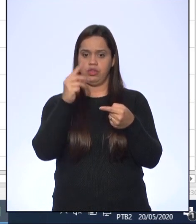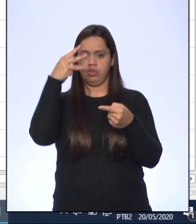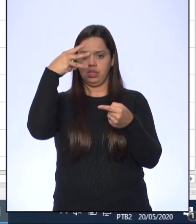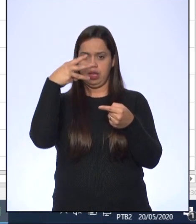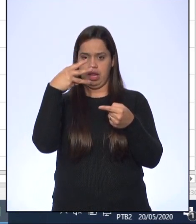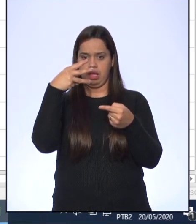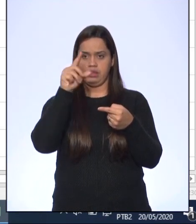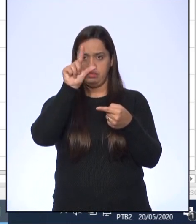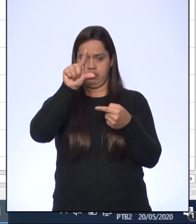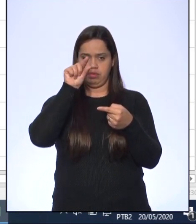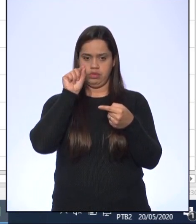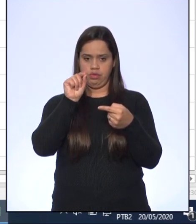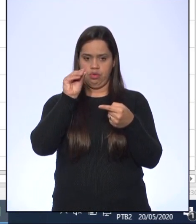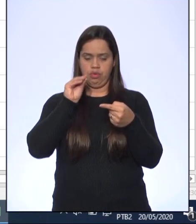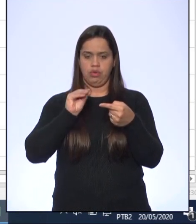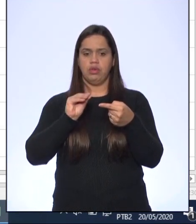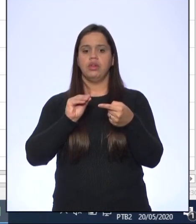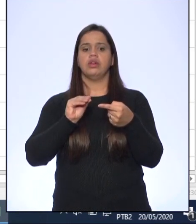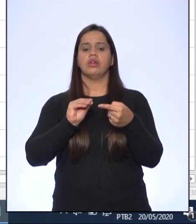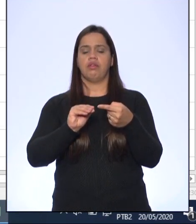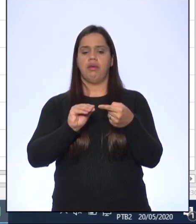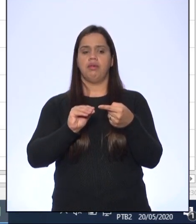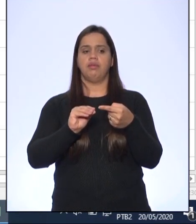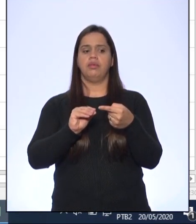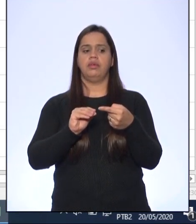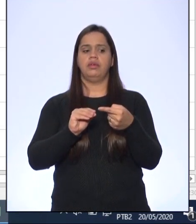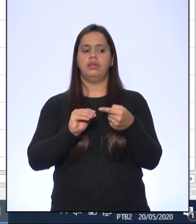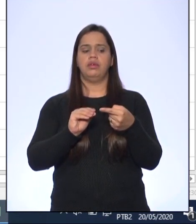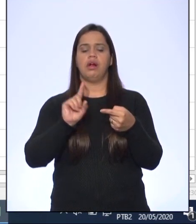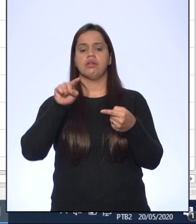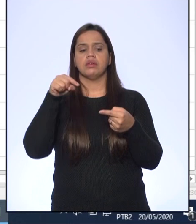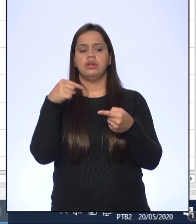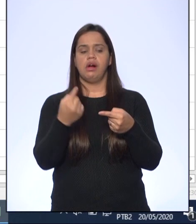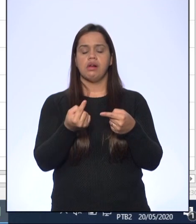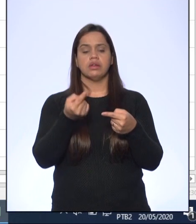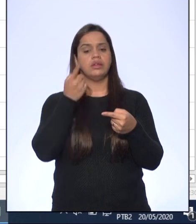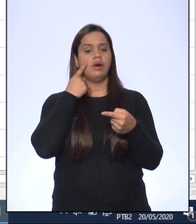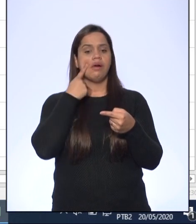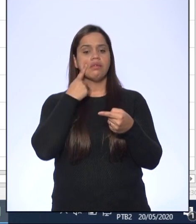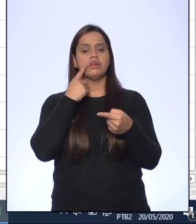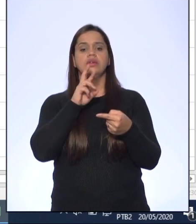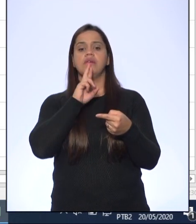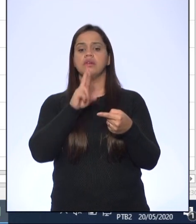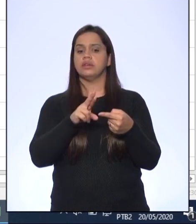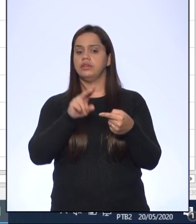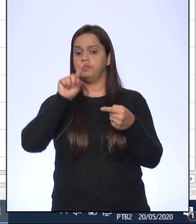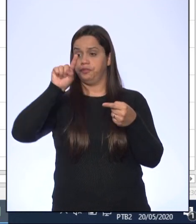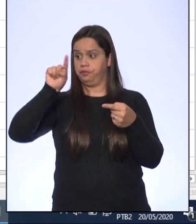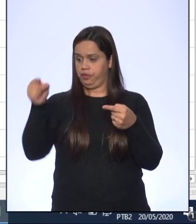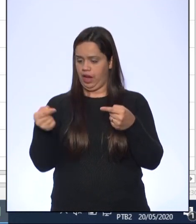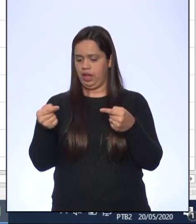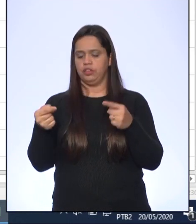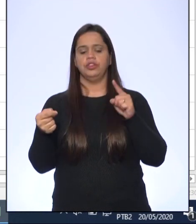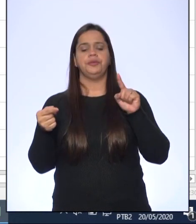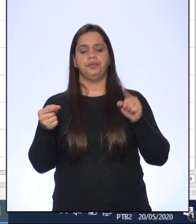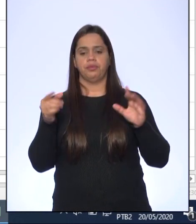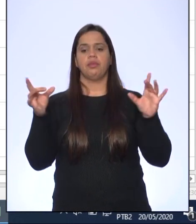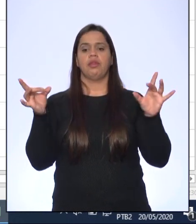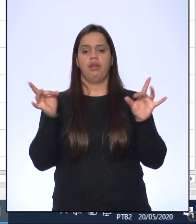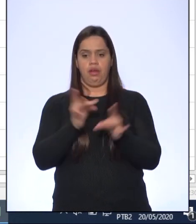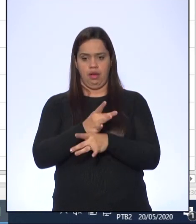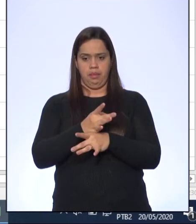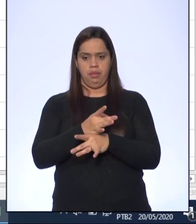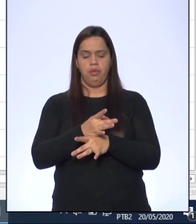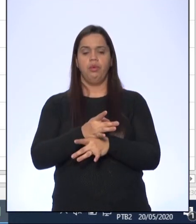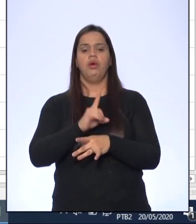primeiros termos, aí, o 0,2, o 0,3 e o 0,5. Fecho parênteses para mostrar que essa é